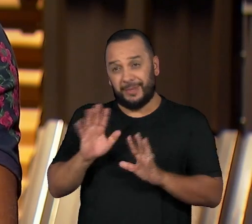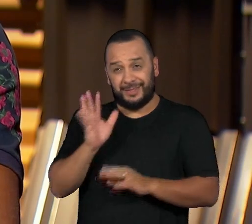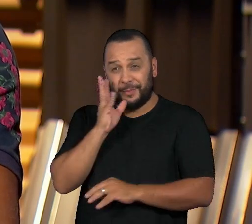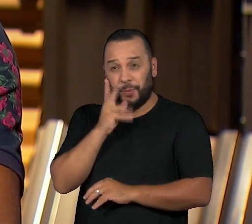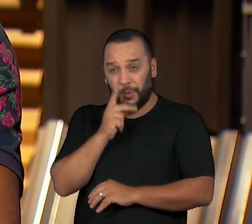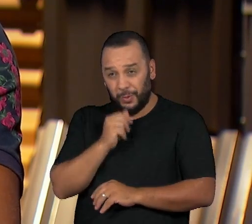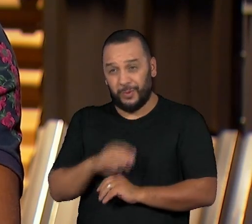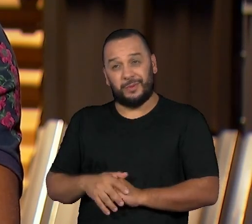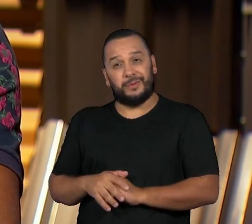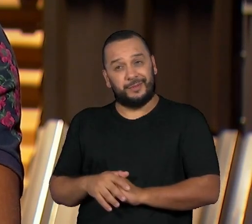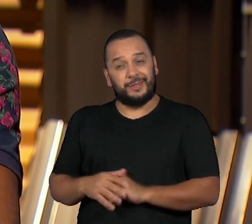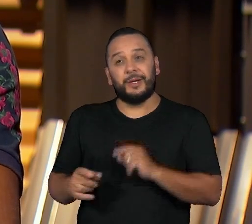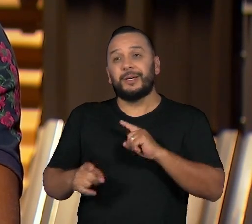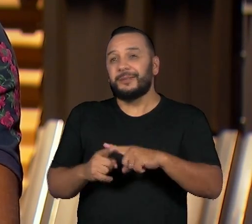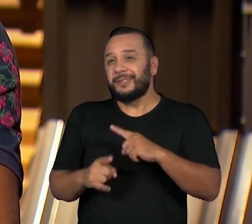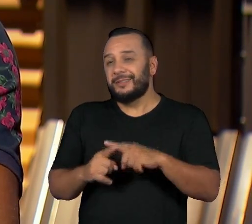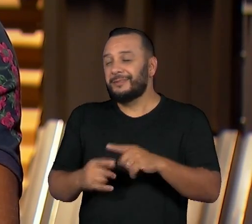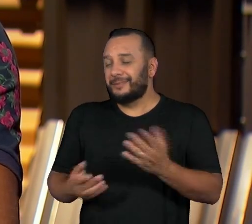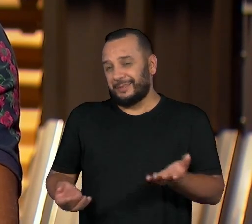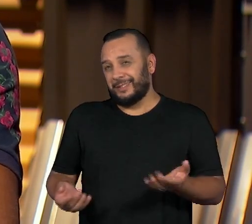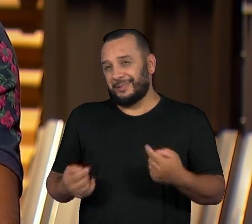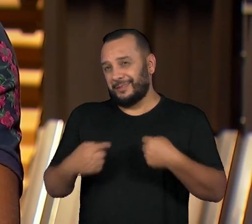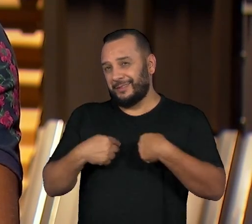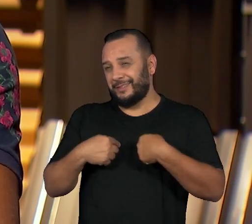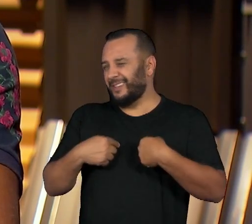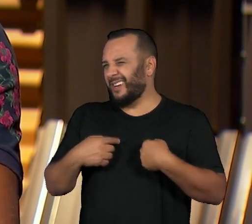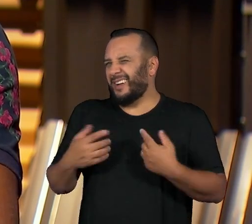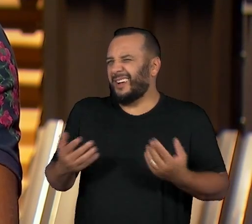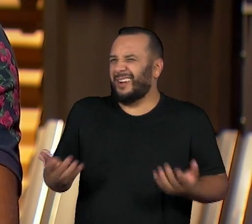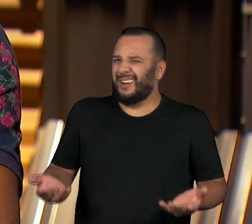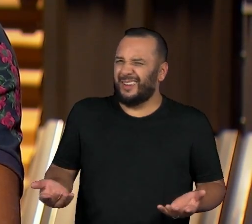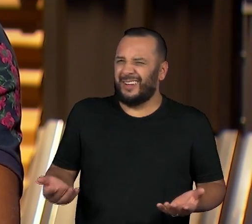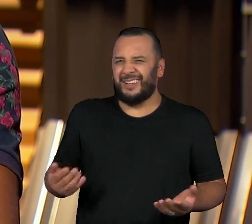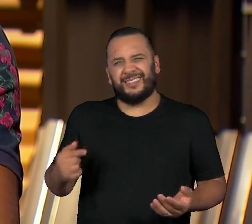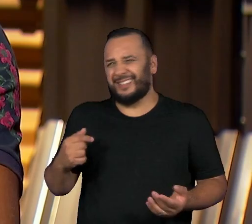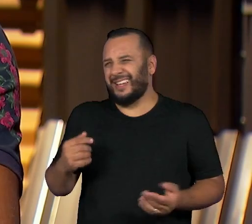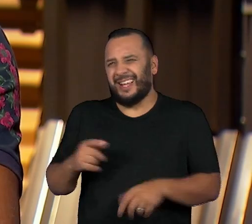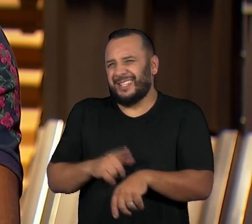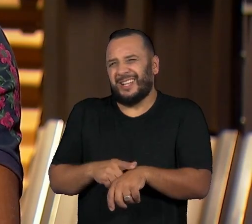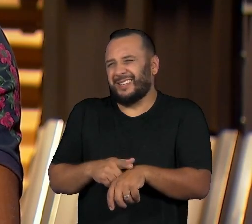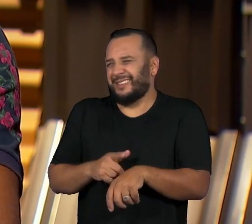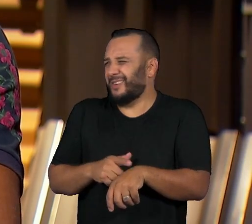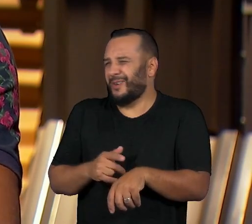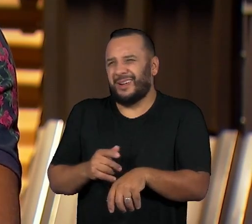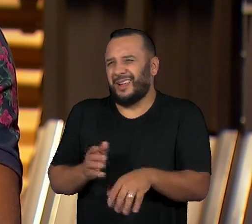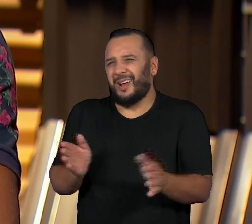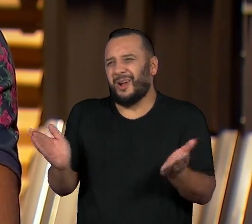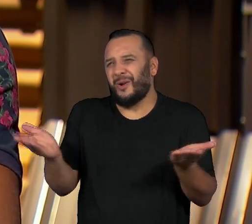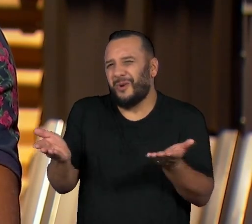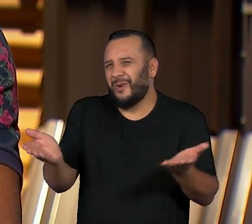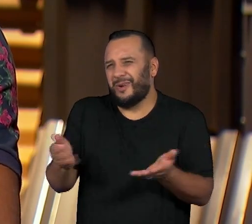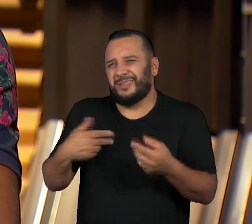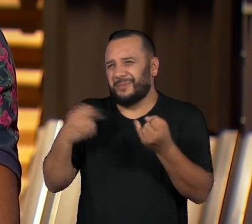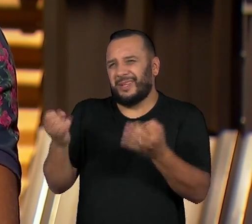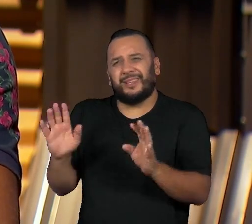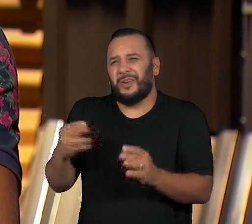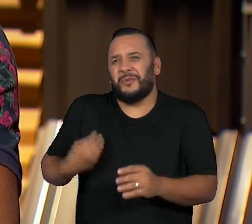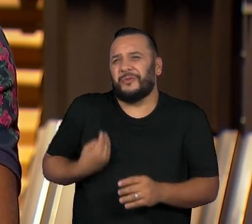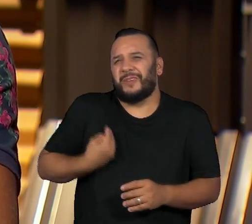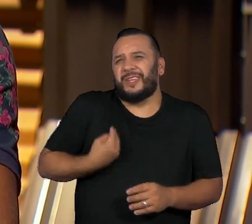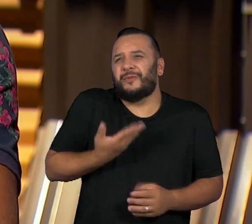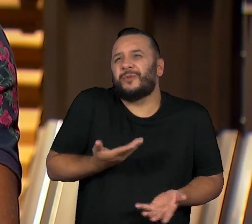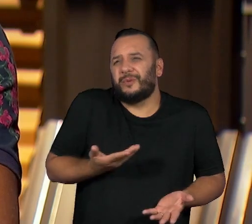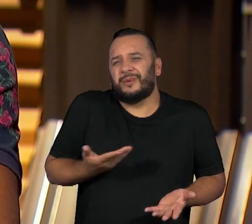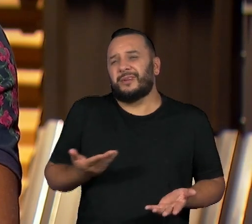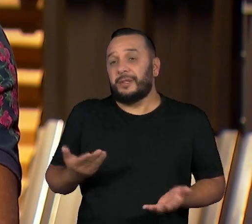Eu era um pouco assim, eu acho que não é hora de contar alguma coisa, né? Eu tô aqui, vivinho, né? A